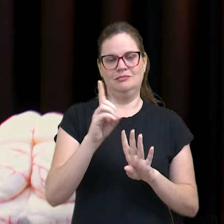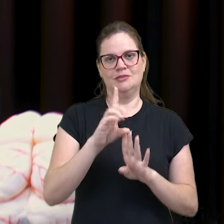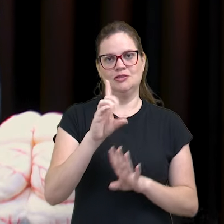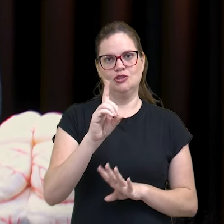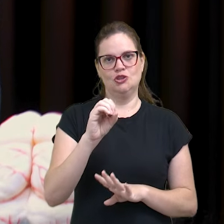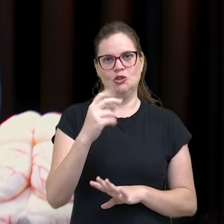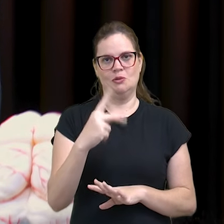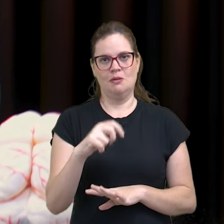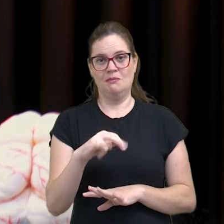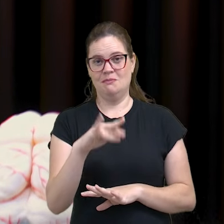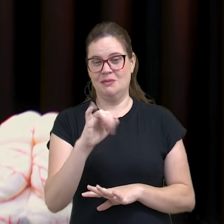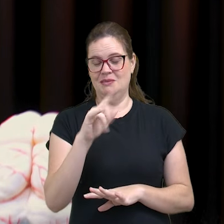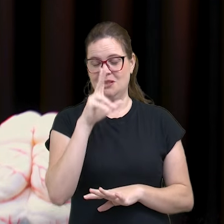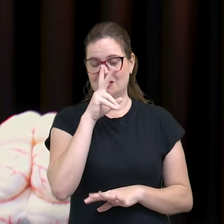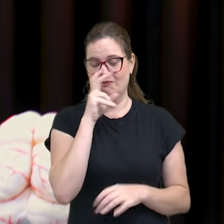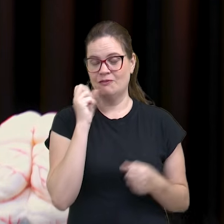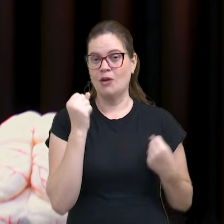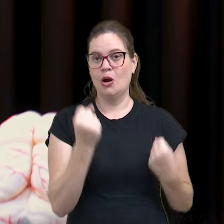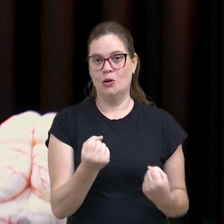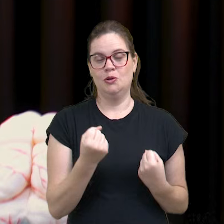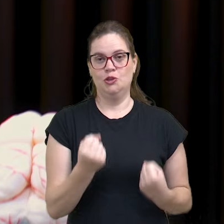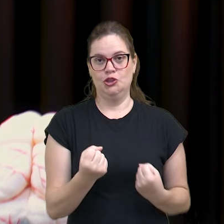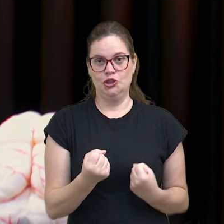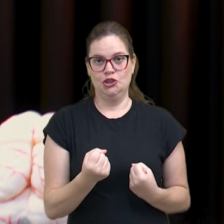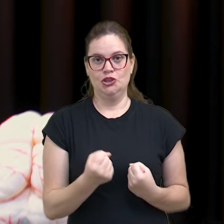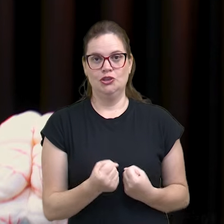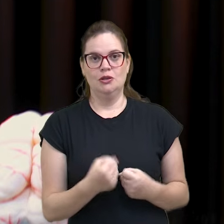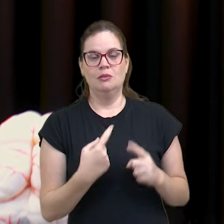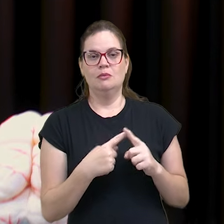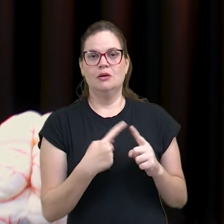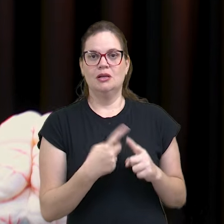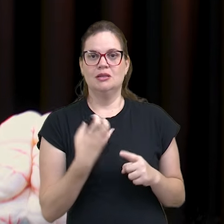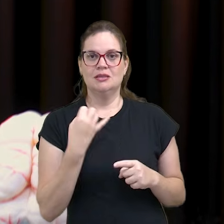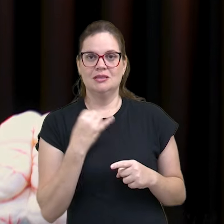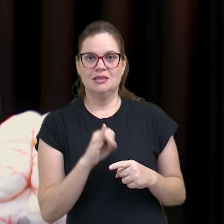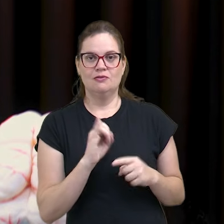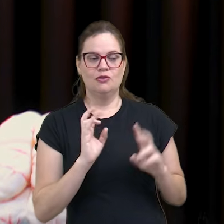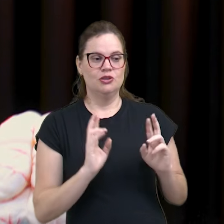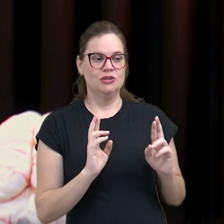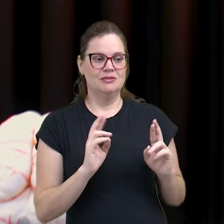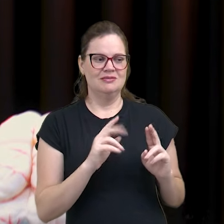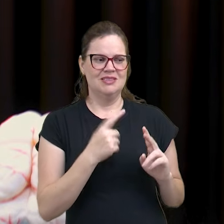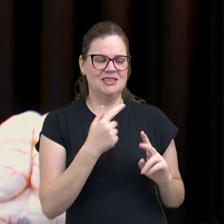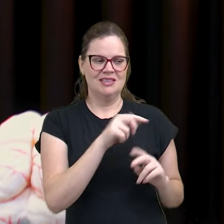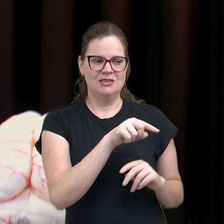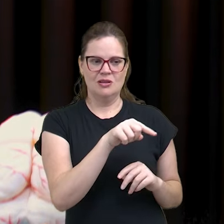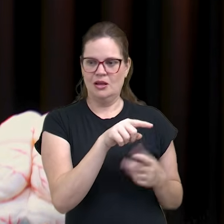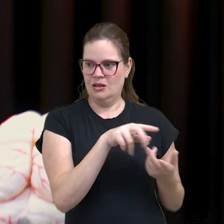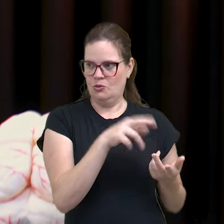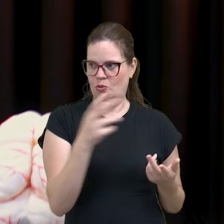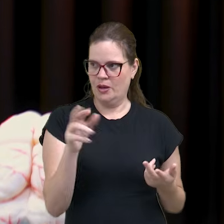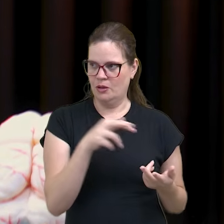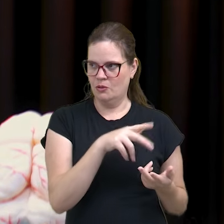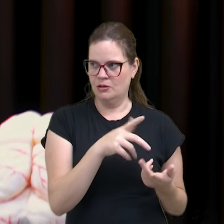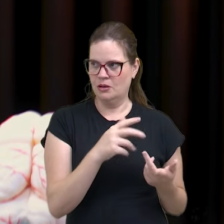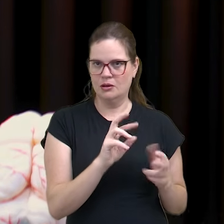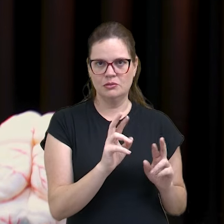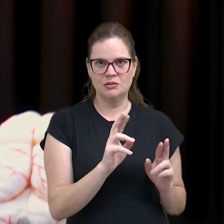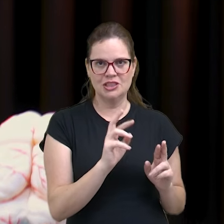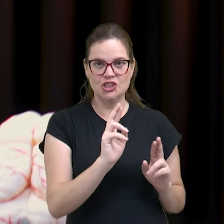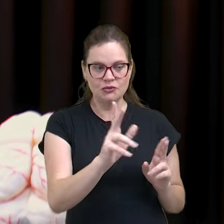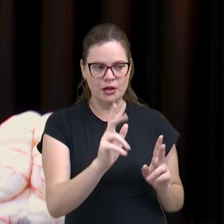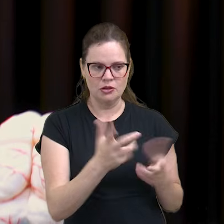não aceito nada diferente daquilo. Você já imaginou eu estar acostumado com um verdadeiro